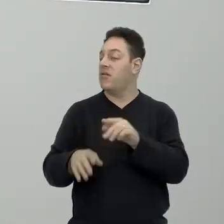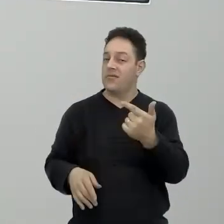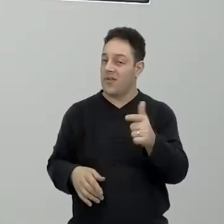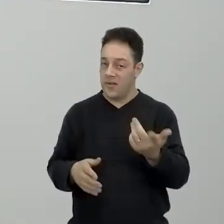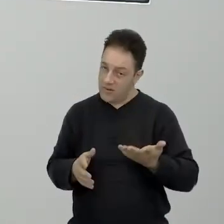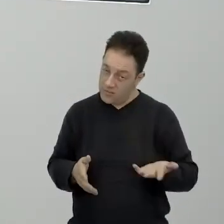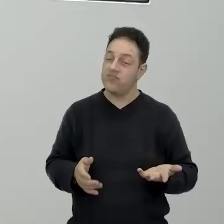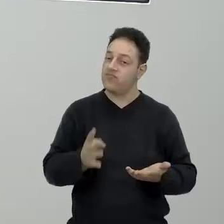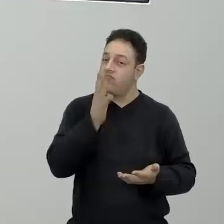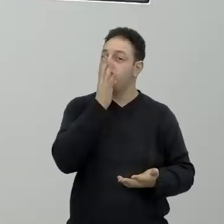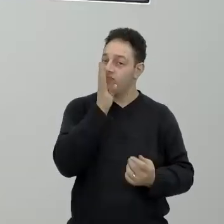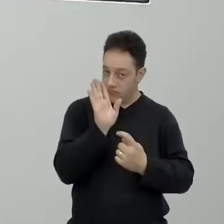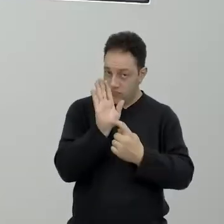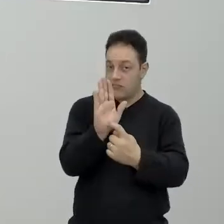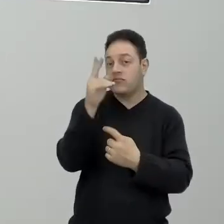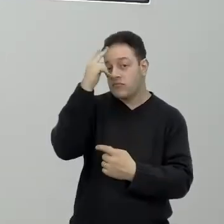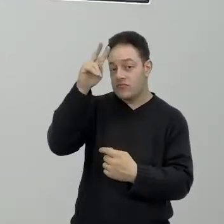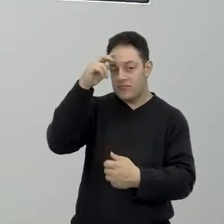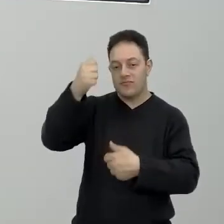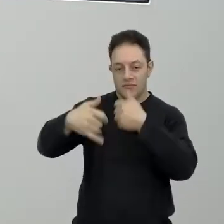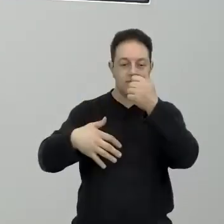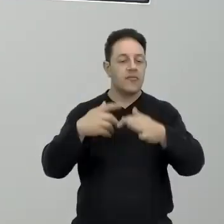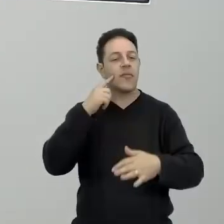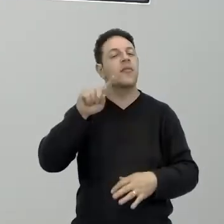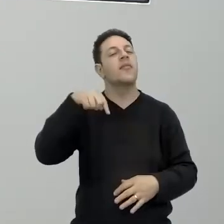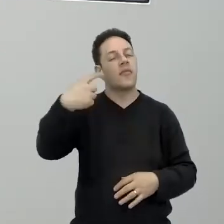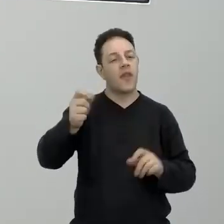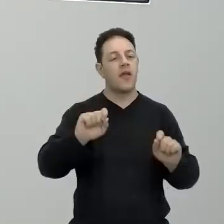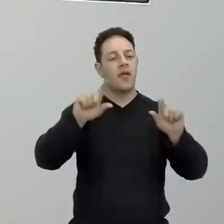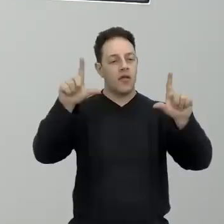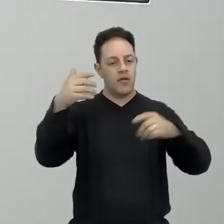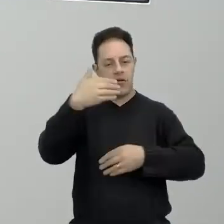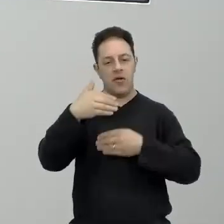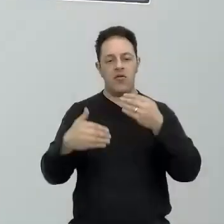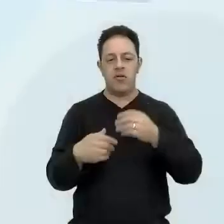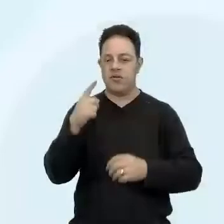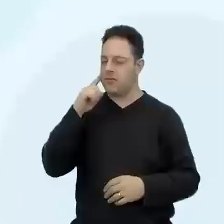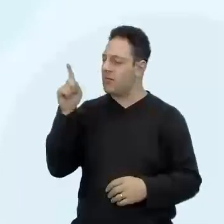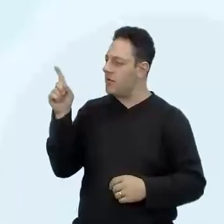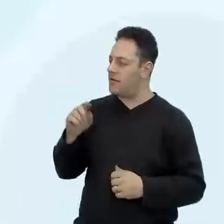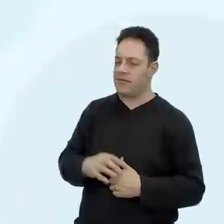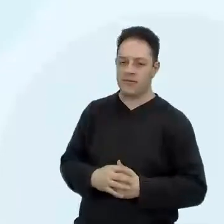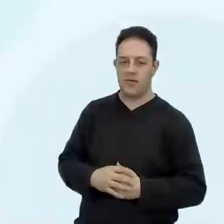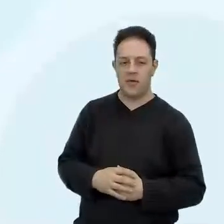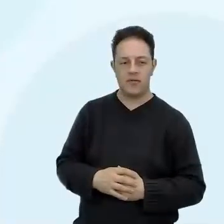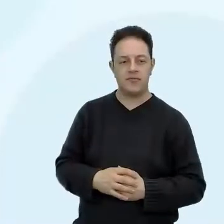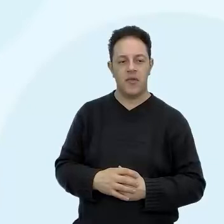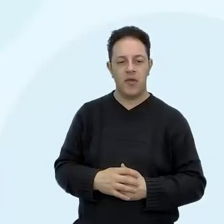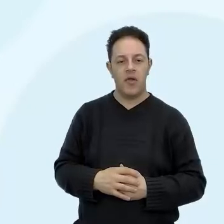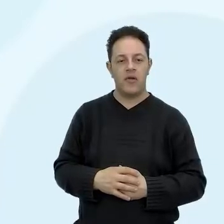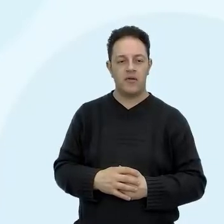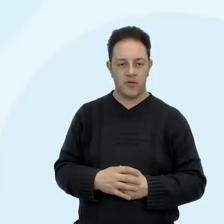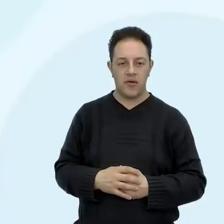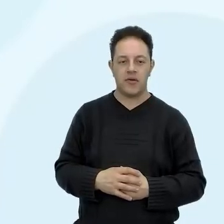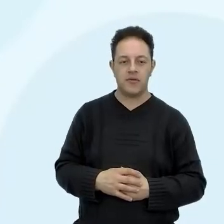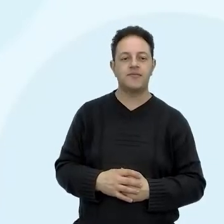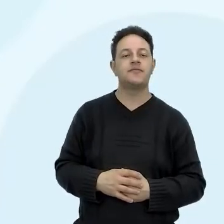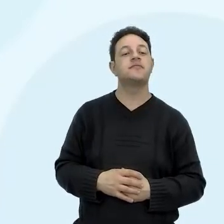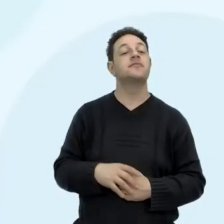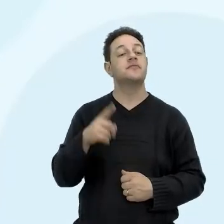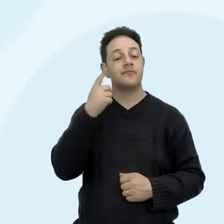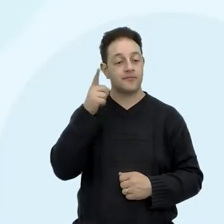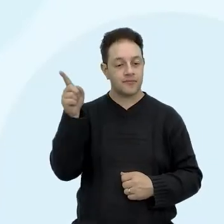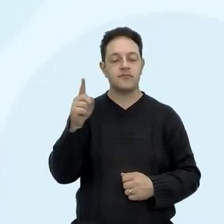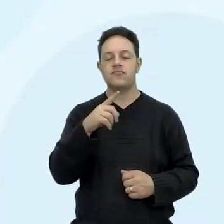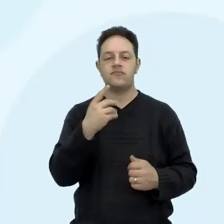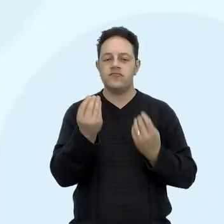eu mostrar essa parte da história para vocês. Eu vou passar mais um slide. Racialização. Pelo fato das consequências da crença